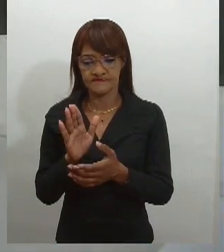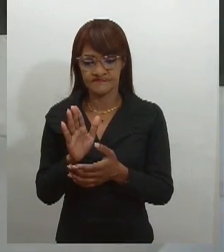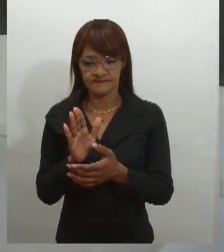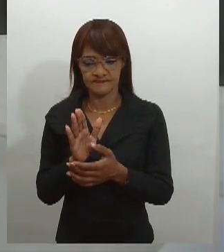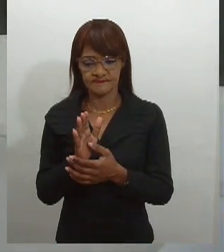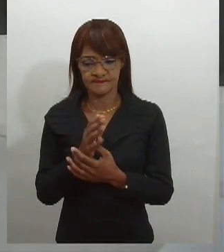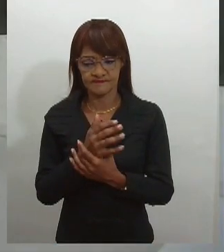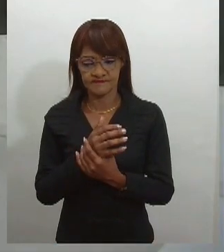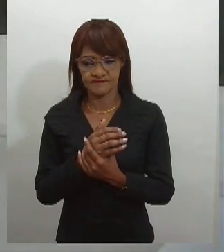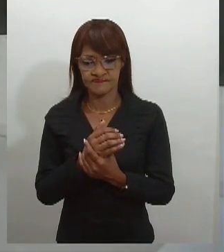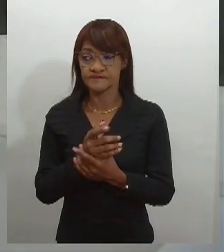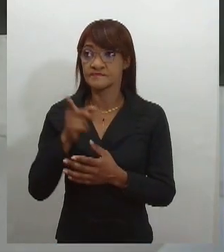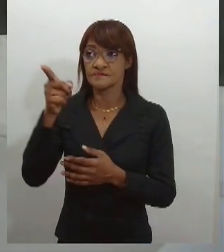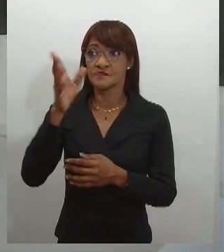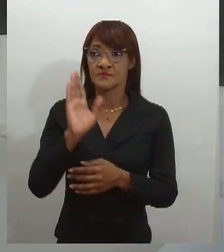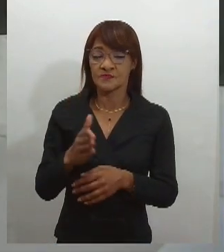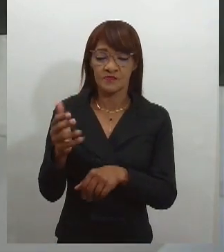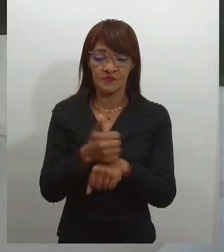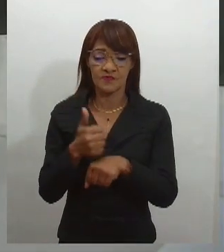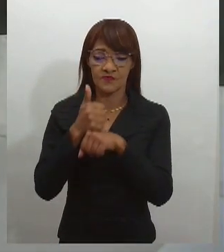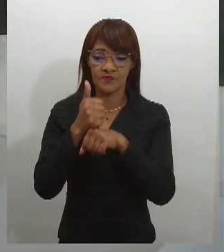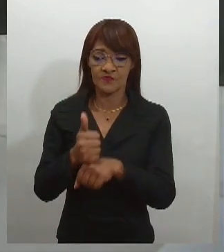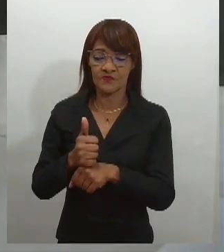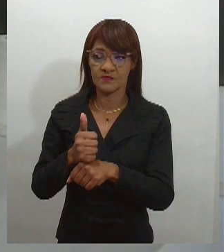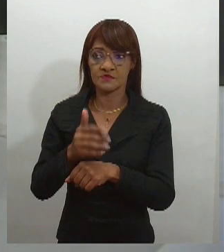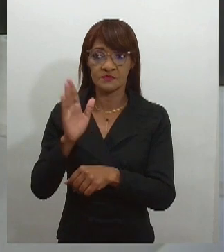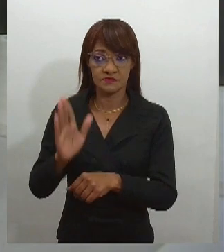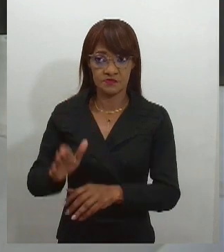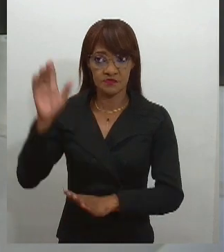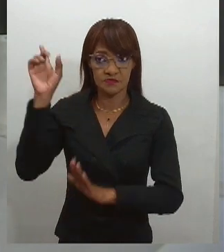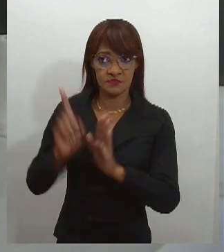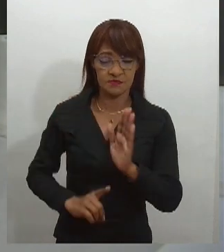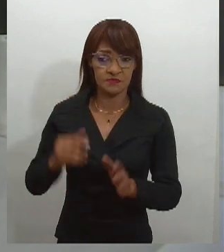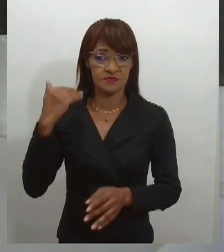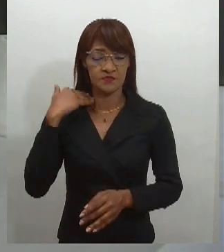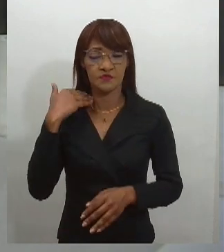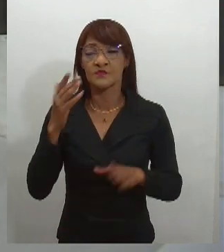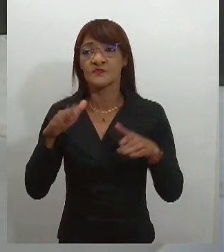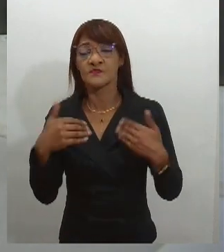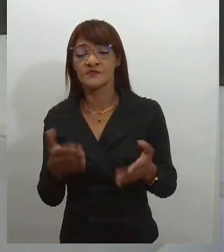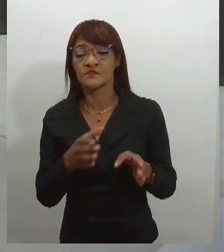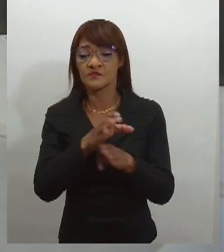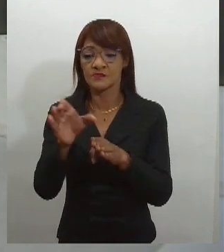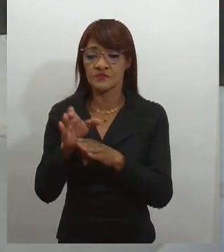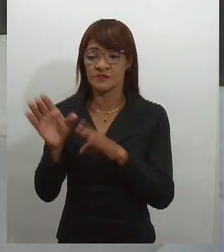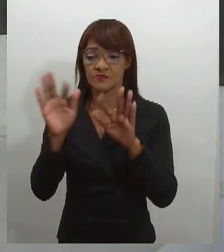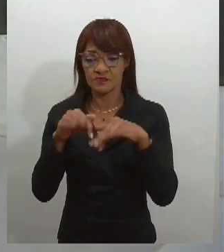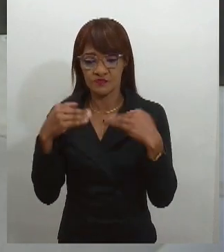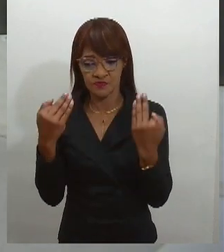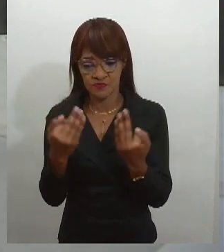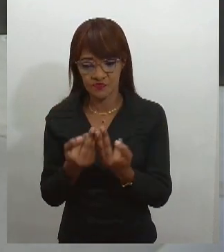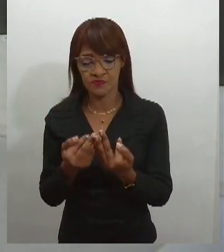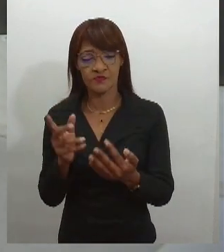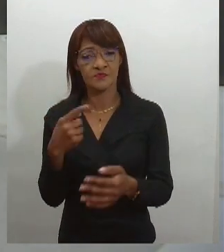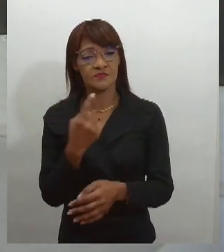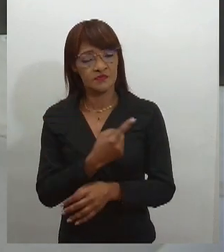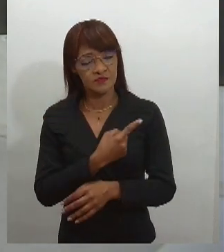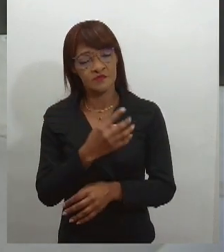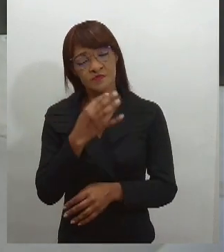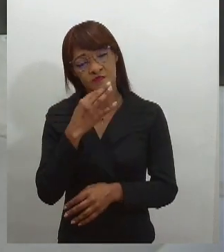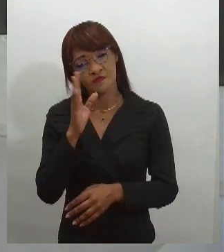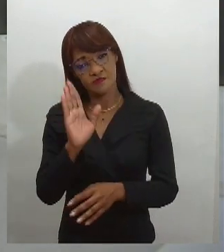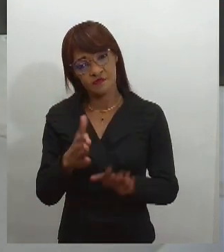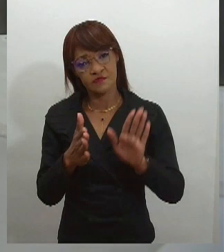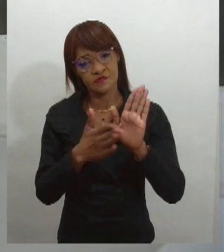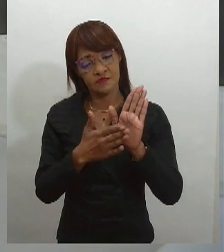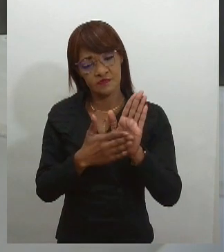como especialista em direito bancário, qual sua orientação a essas famílias, né? A gente já sabe essa proposta aí do Refamília, né?